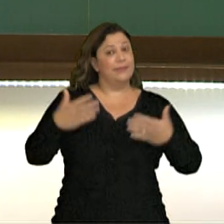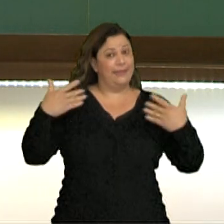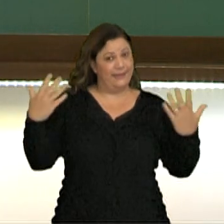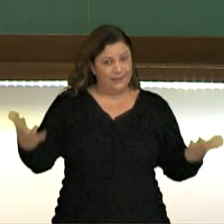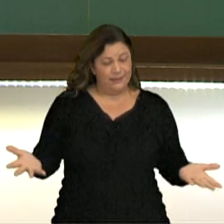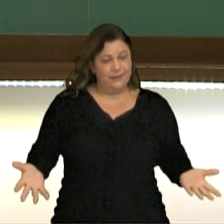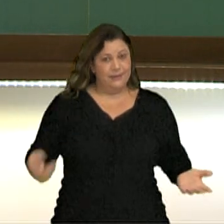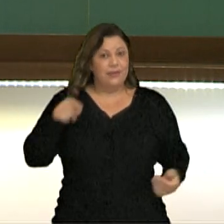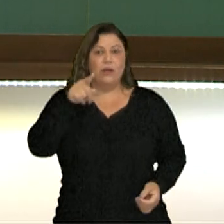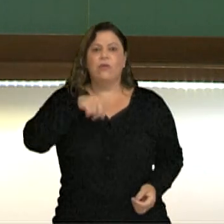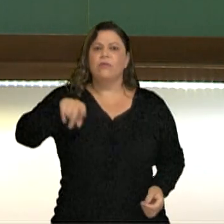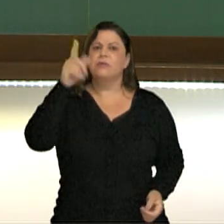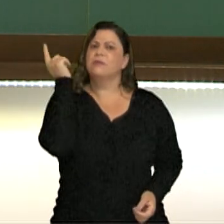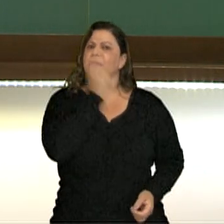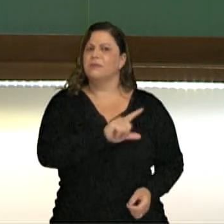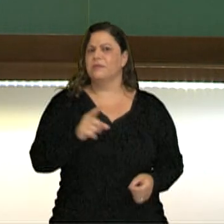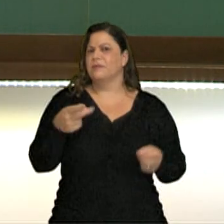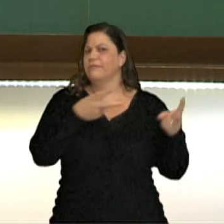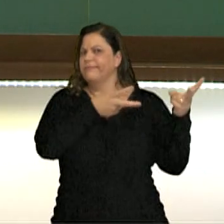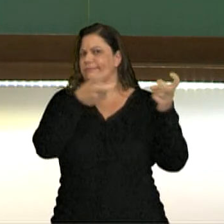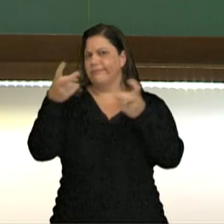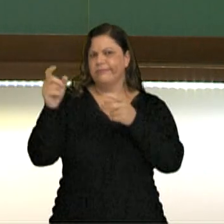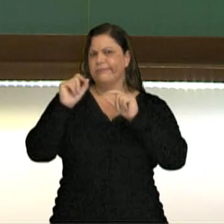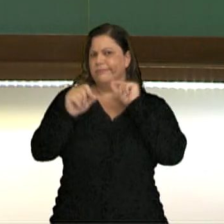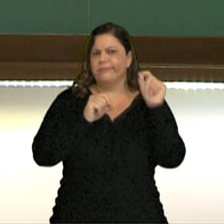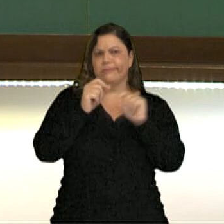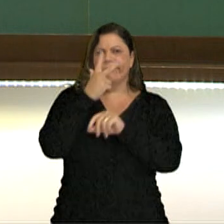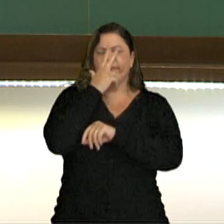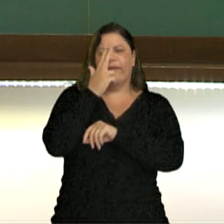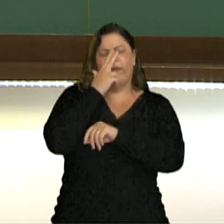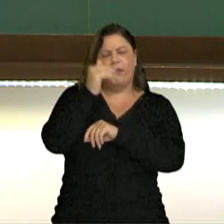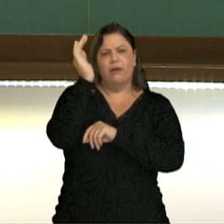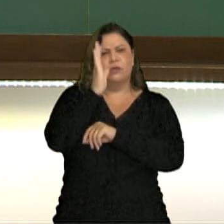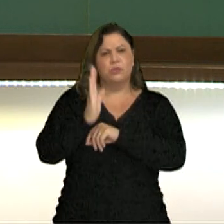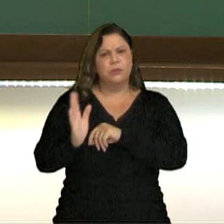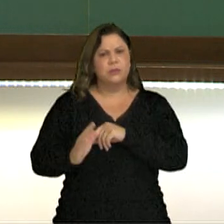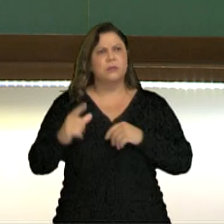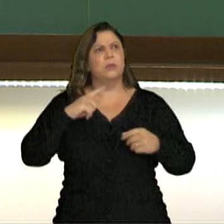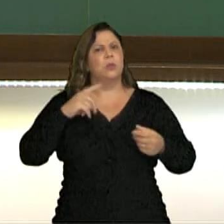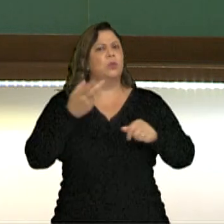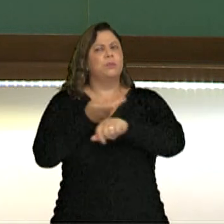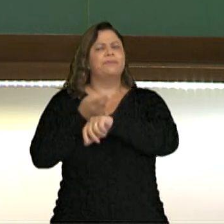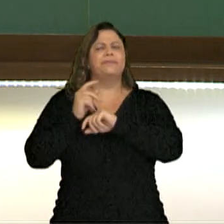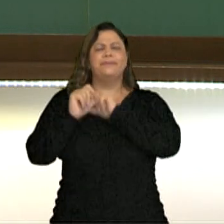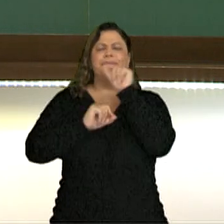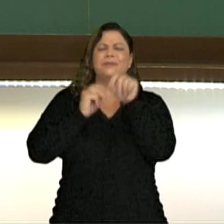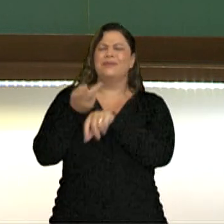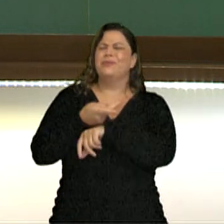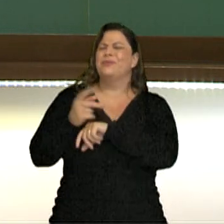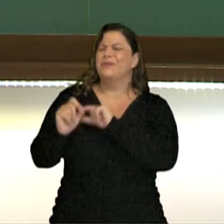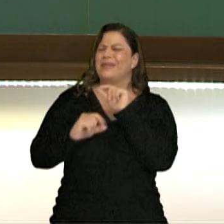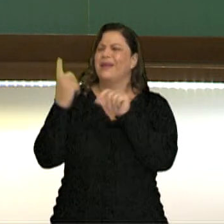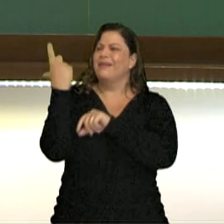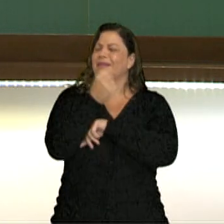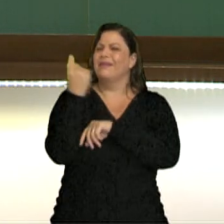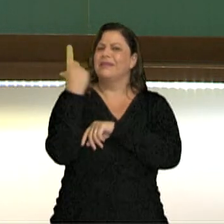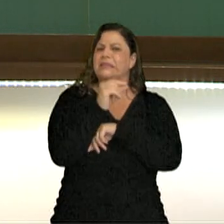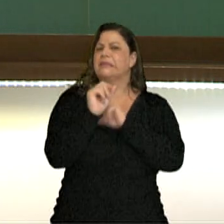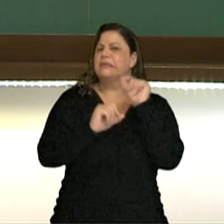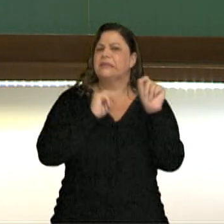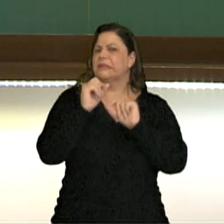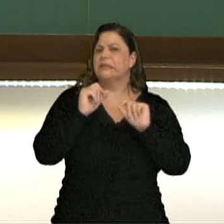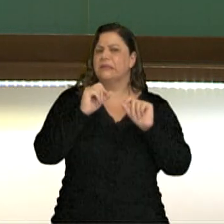Então, conseguiram analisar? E por que você acha que os brasileiros têm buscado sair daqui? Por que você acha que os brasileiros têm aí